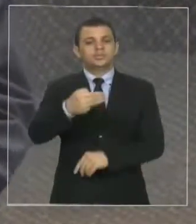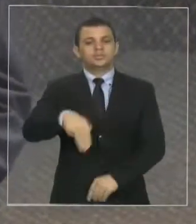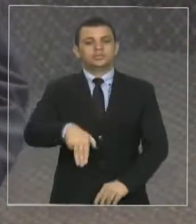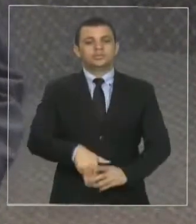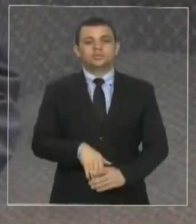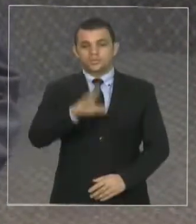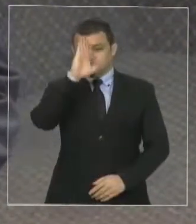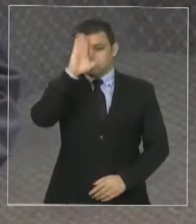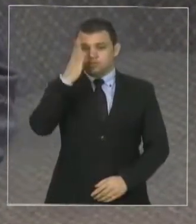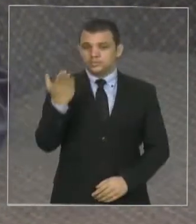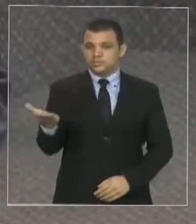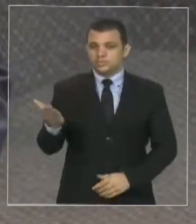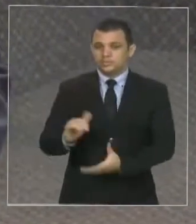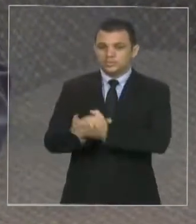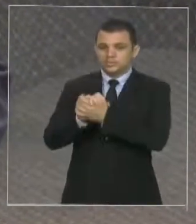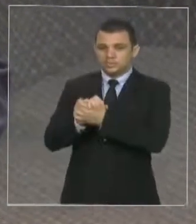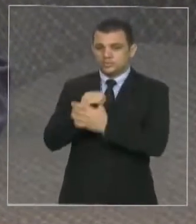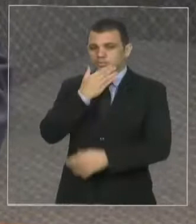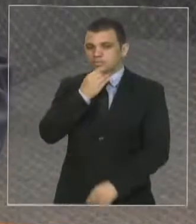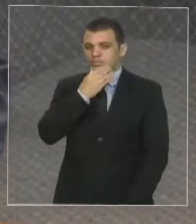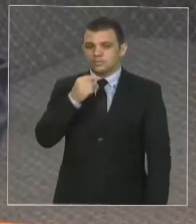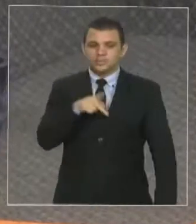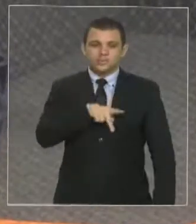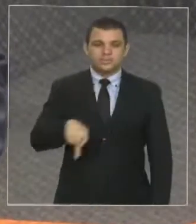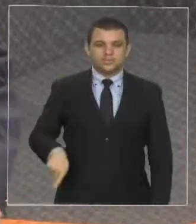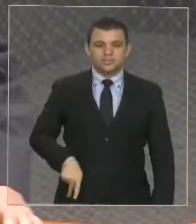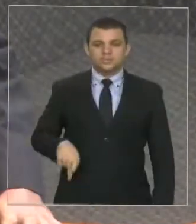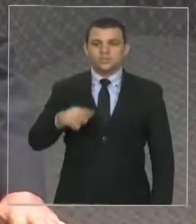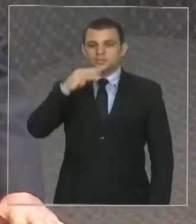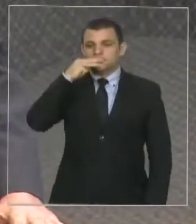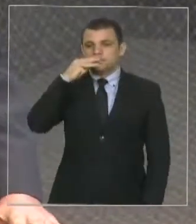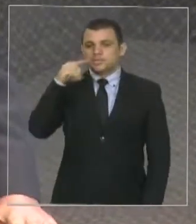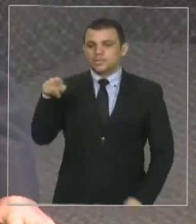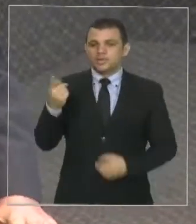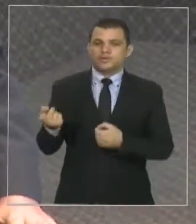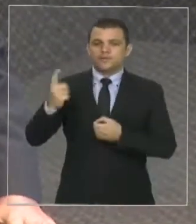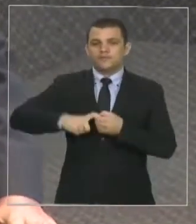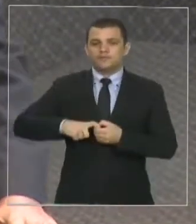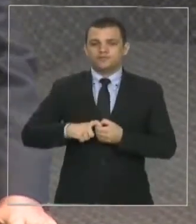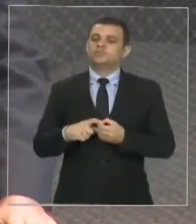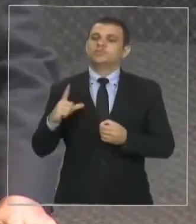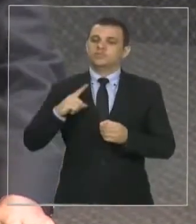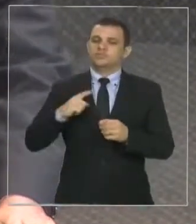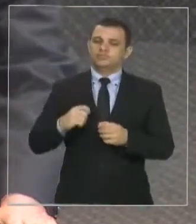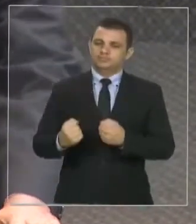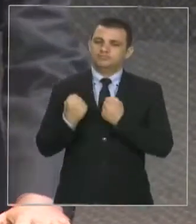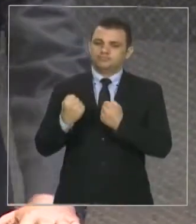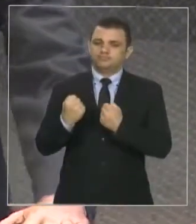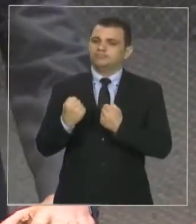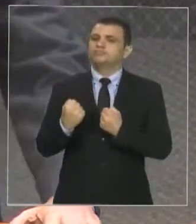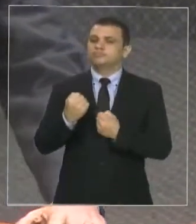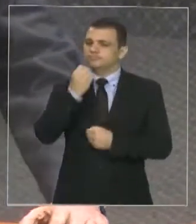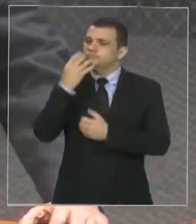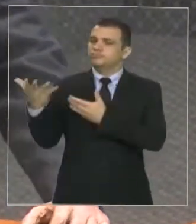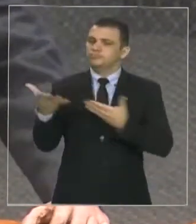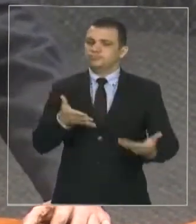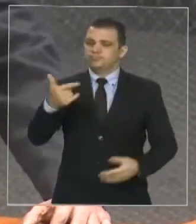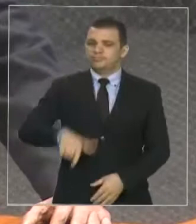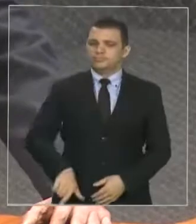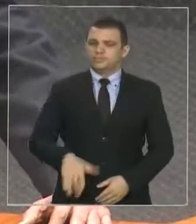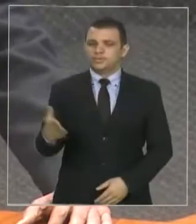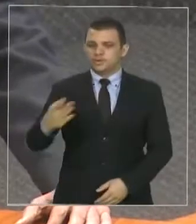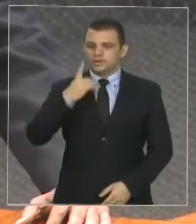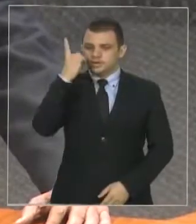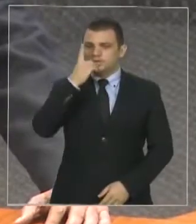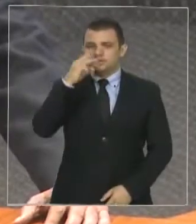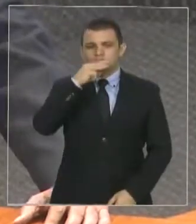especial, o presidente Humberto Coutinho, retornando aí com toda a energia e força. Seja bem-vindo, deputado Humberto.